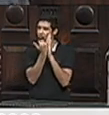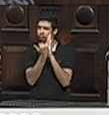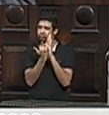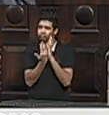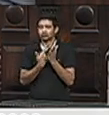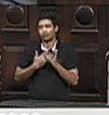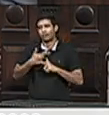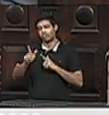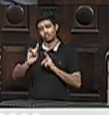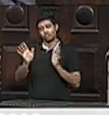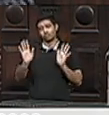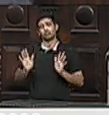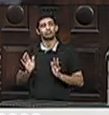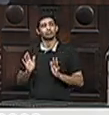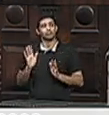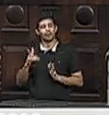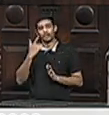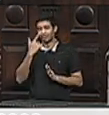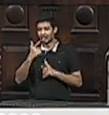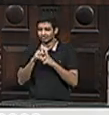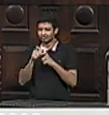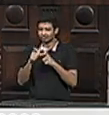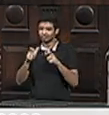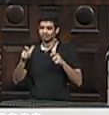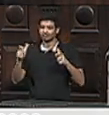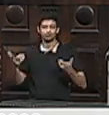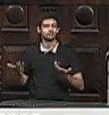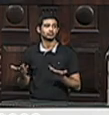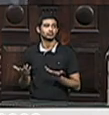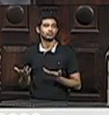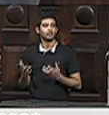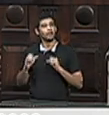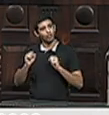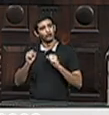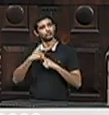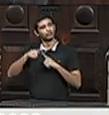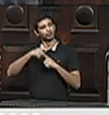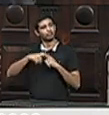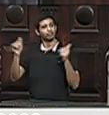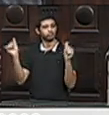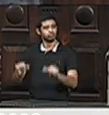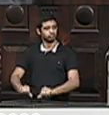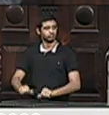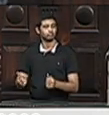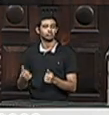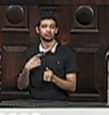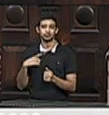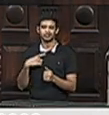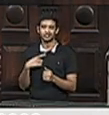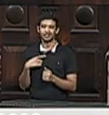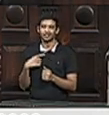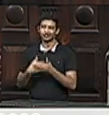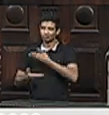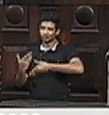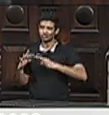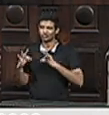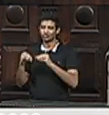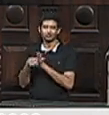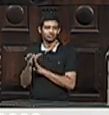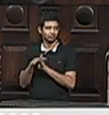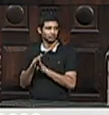Por que suprimir essa representação? Qual é o problema de termos no Conselho Estadual de Trabalho, Emprego e Renda a presença da federação que representa